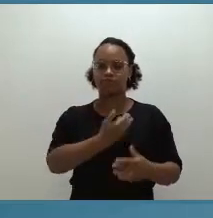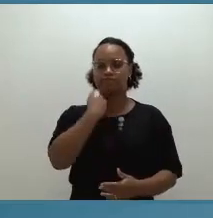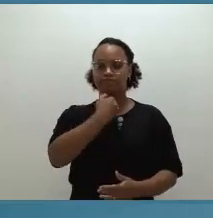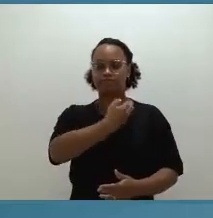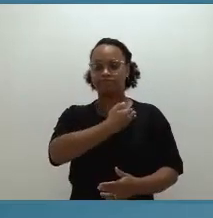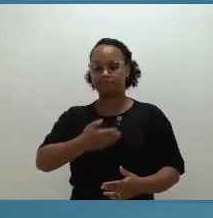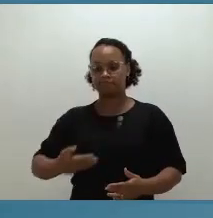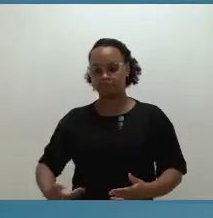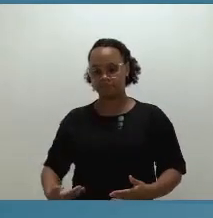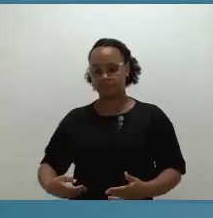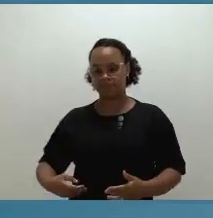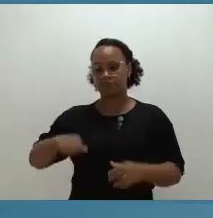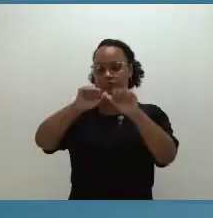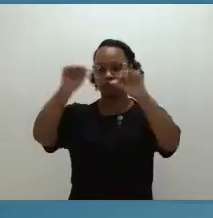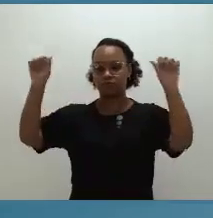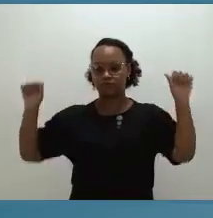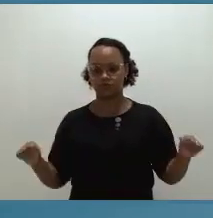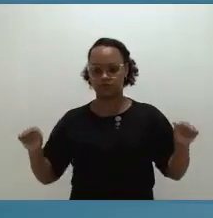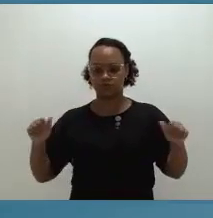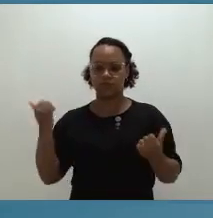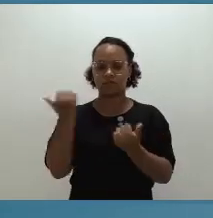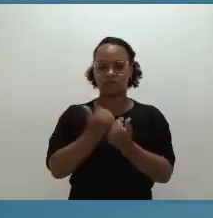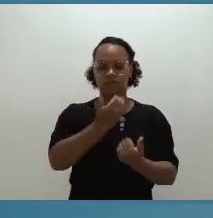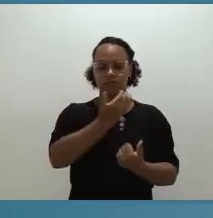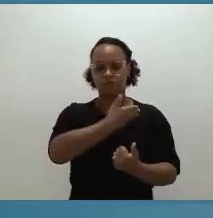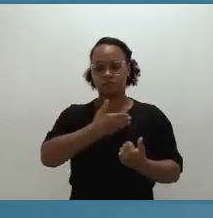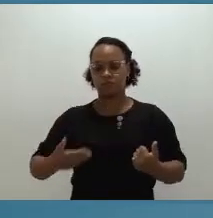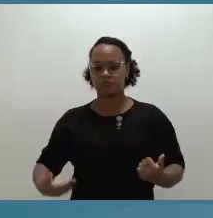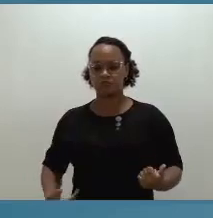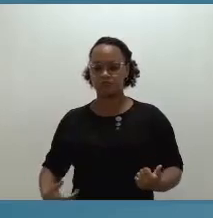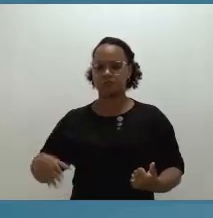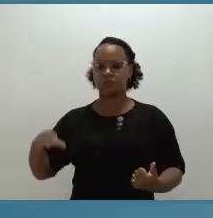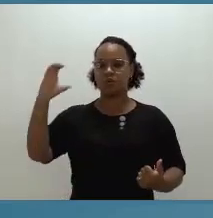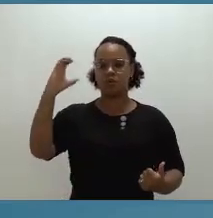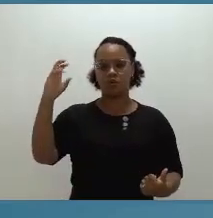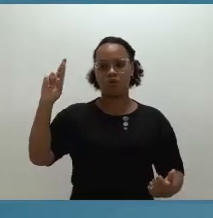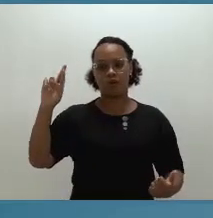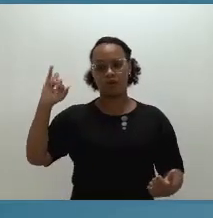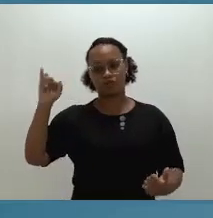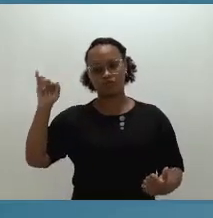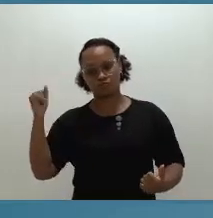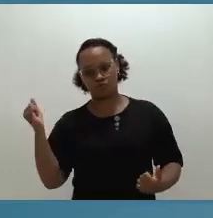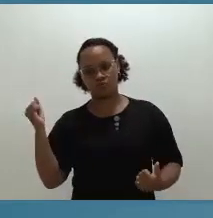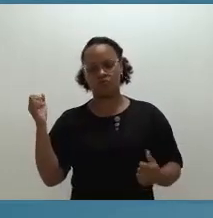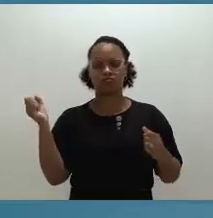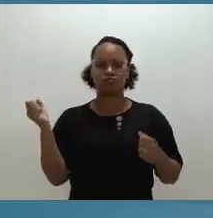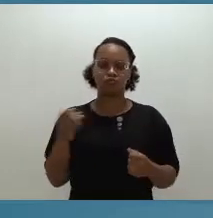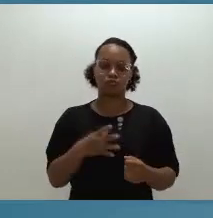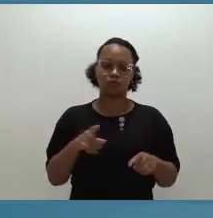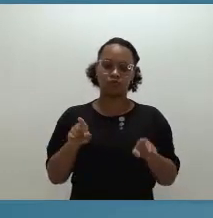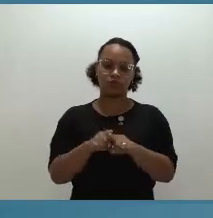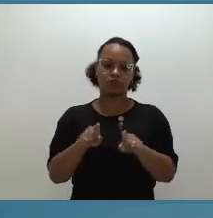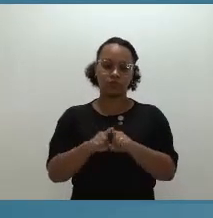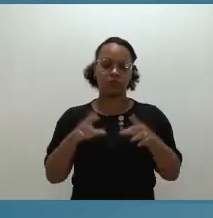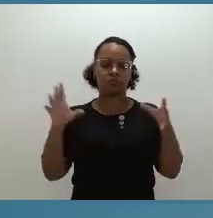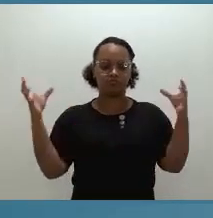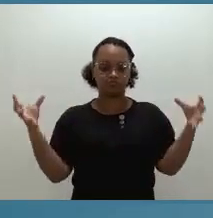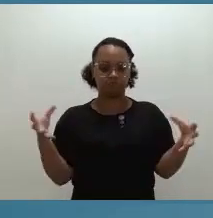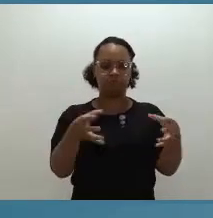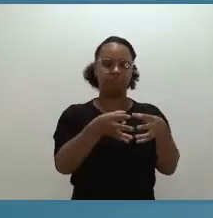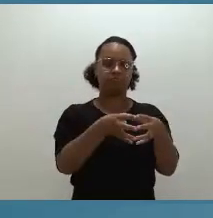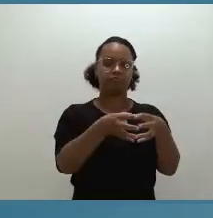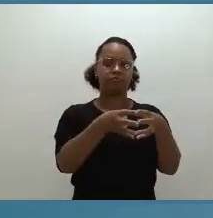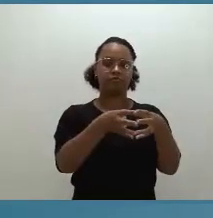novo corregedor-geral de Justiça e os membros do Conselho da Magistratura.